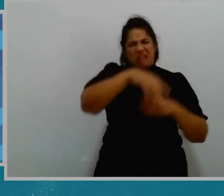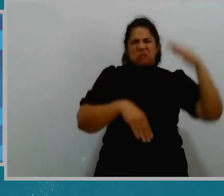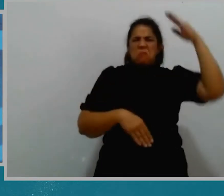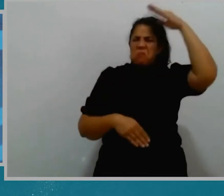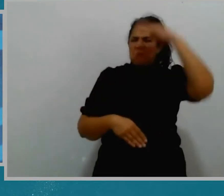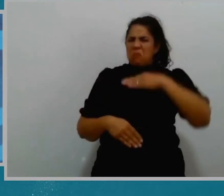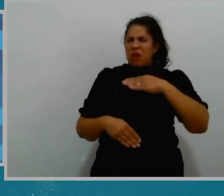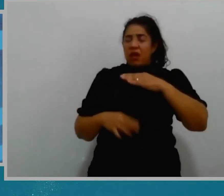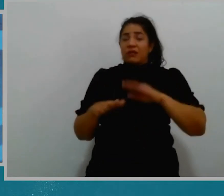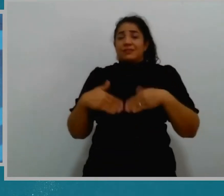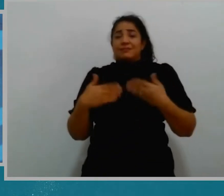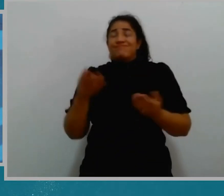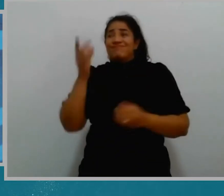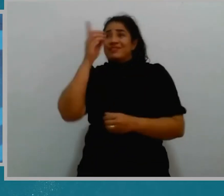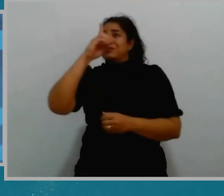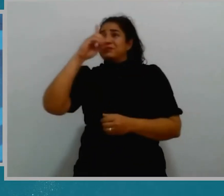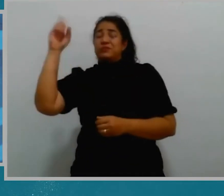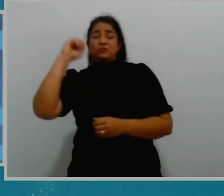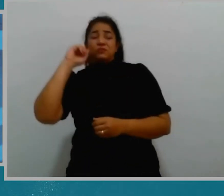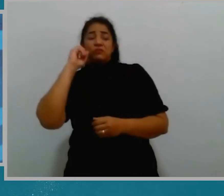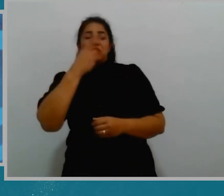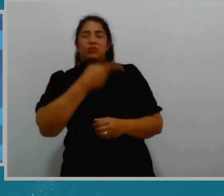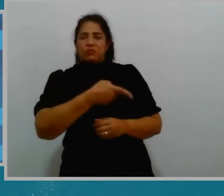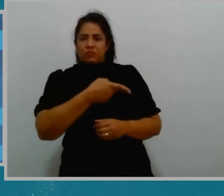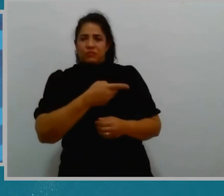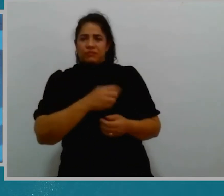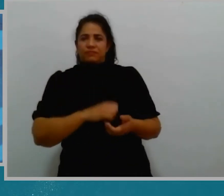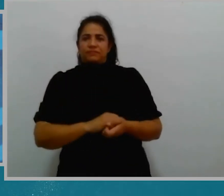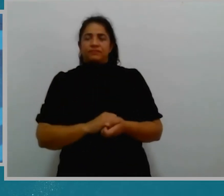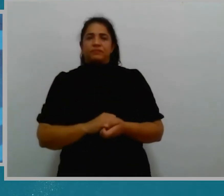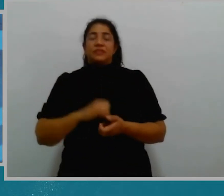Jeremias profetizou, dá uma olhada em Jeremias capítulo 22.